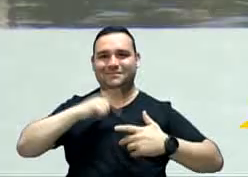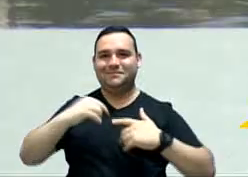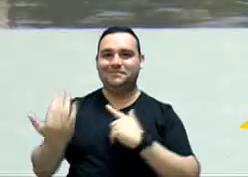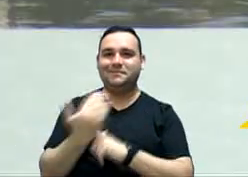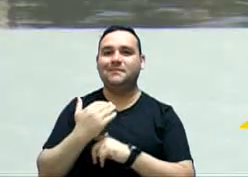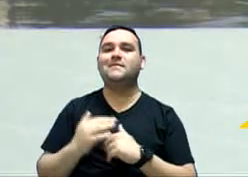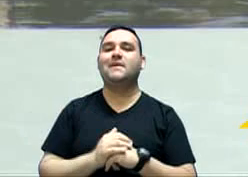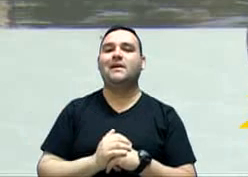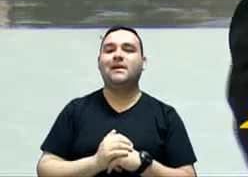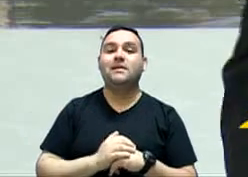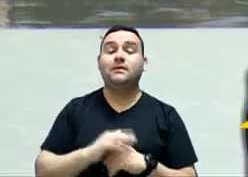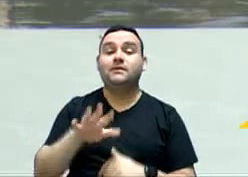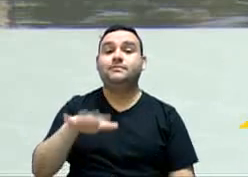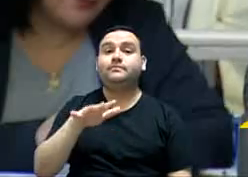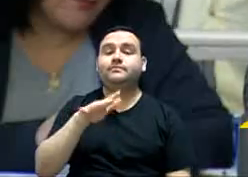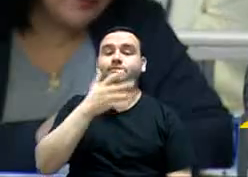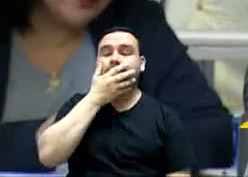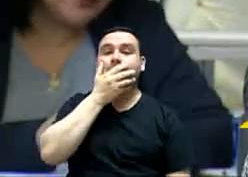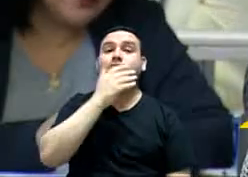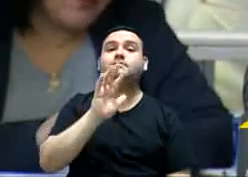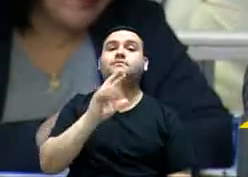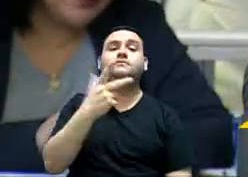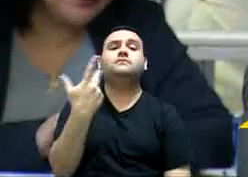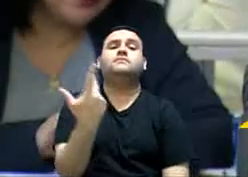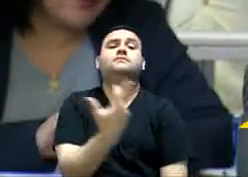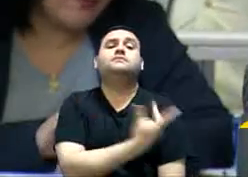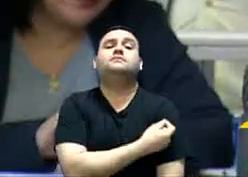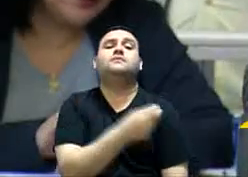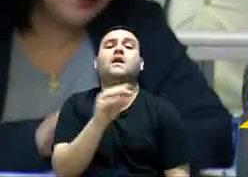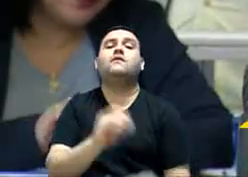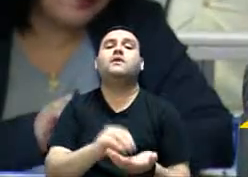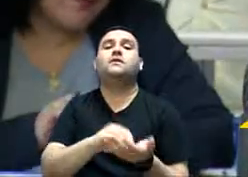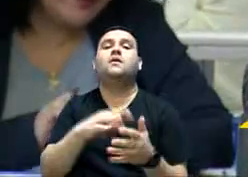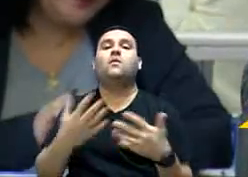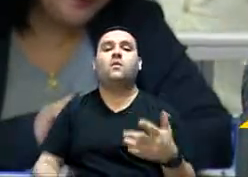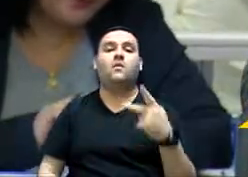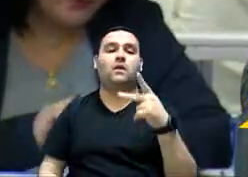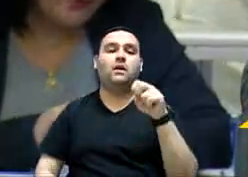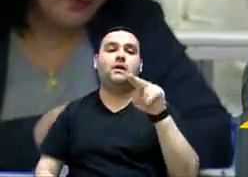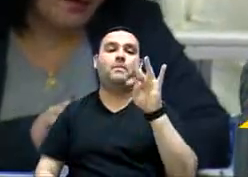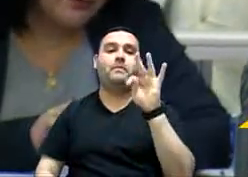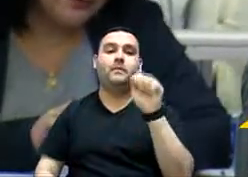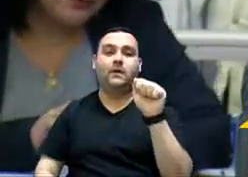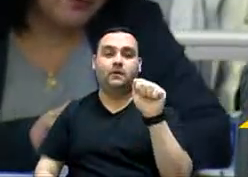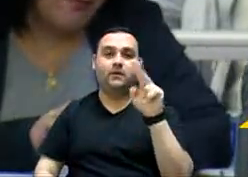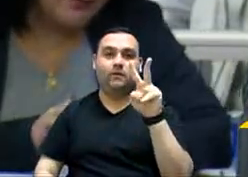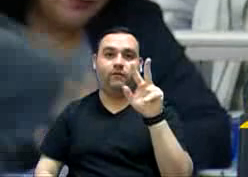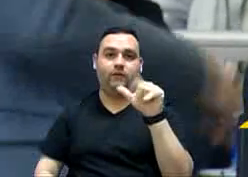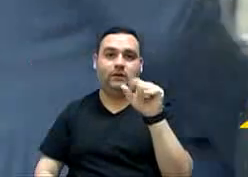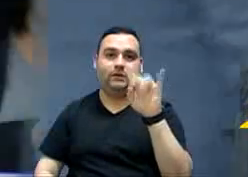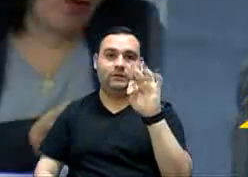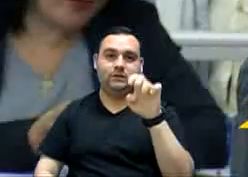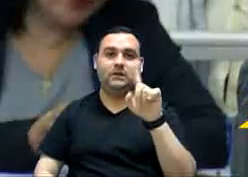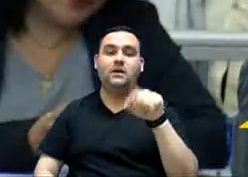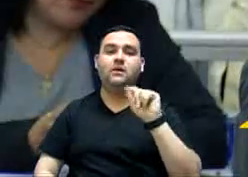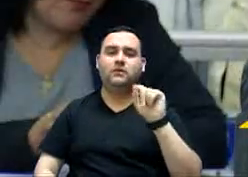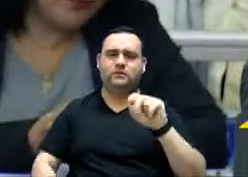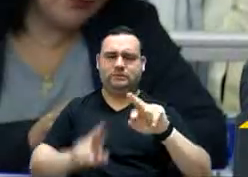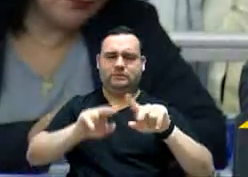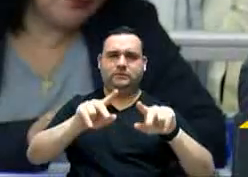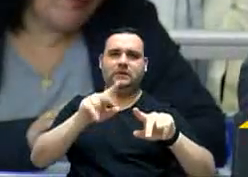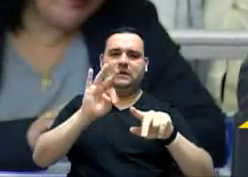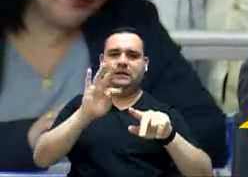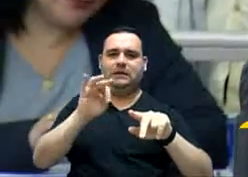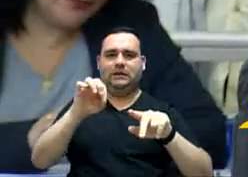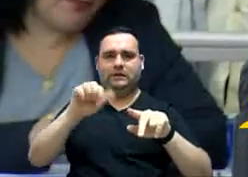falar. Viu? Quais as vacinas que estão faltando? Pentavalente, que é para difteria,